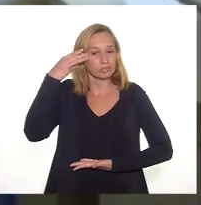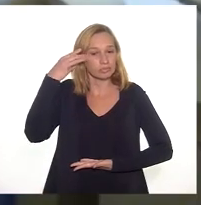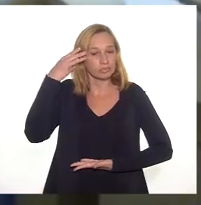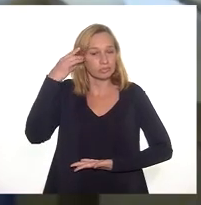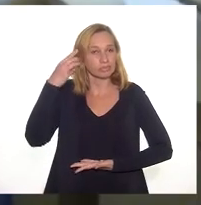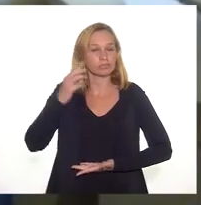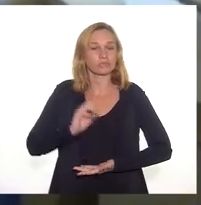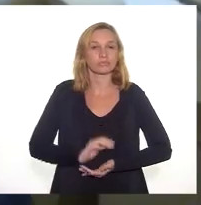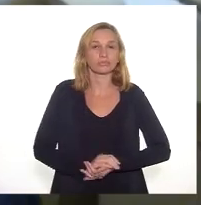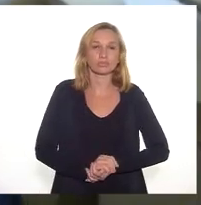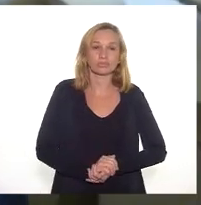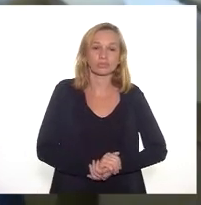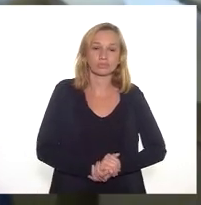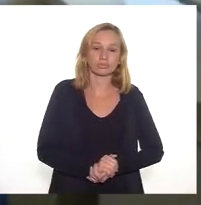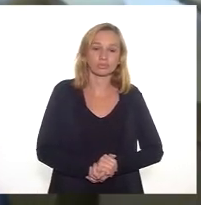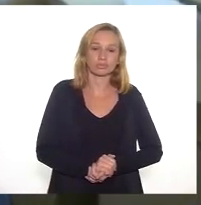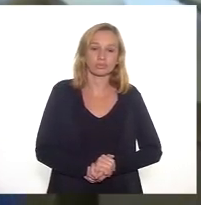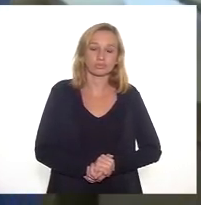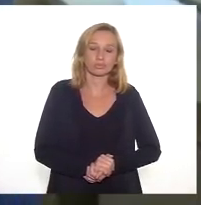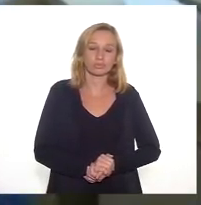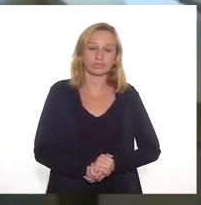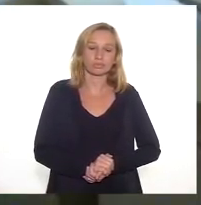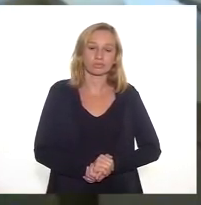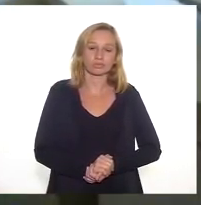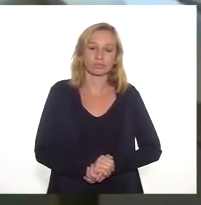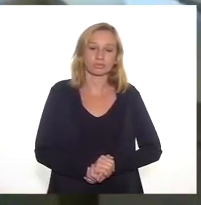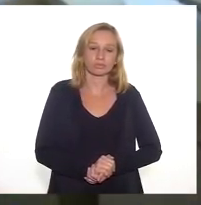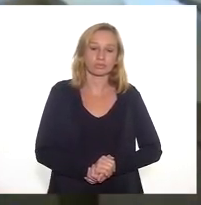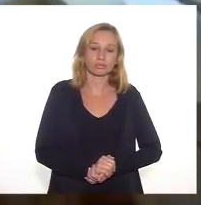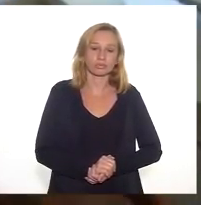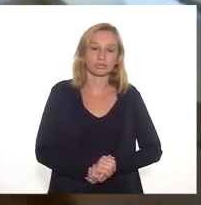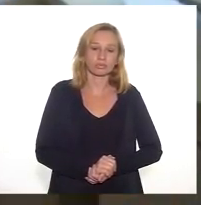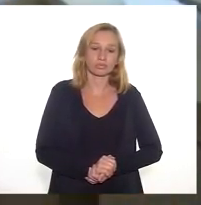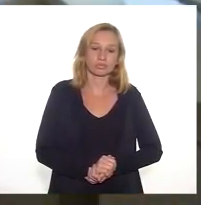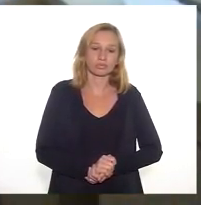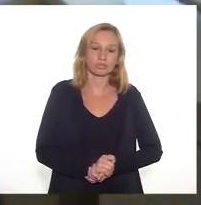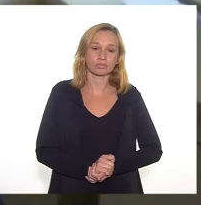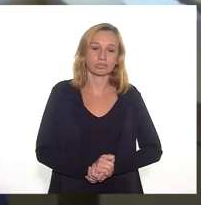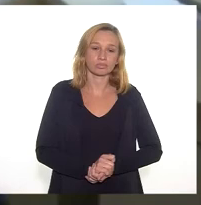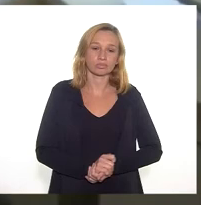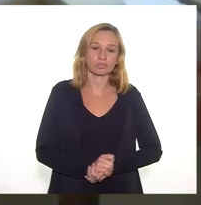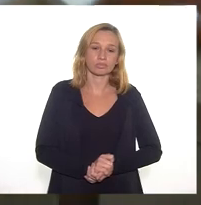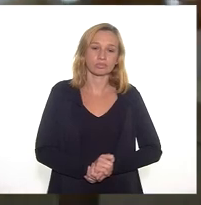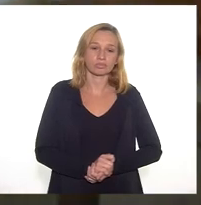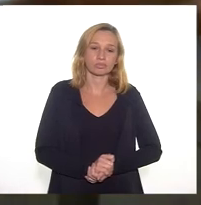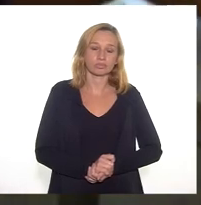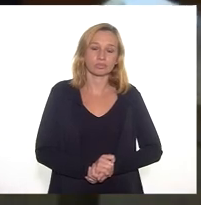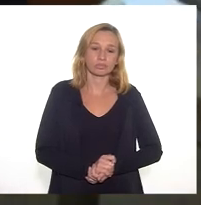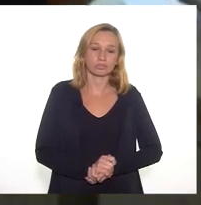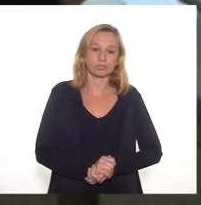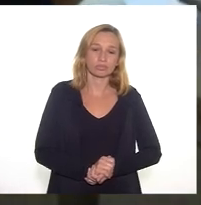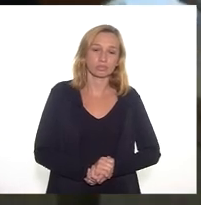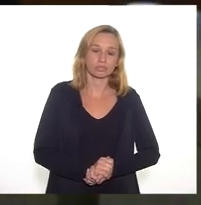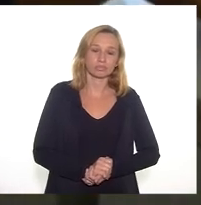então governador Wilson Witzel, que ocorreu há